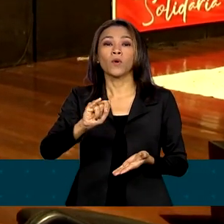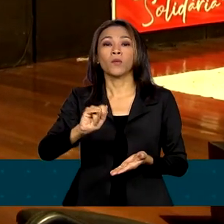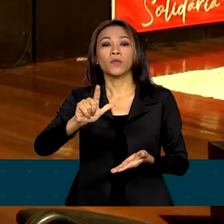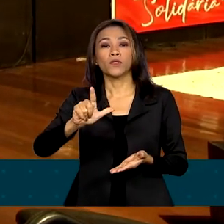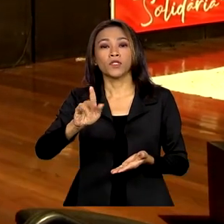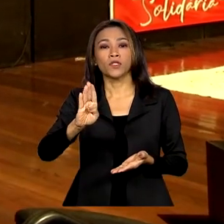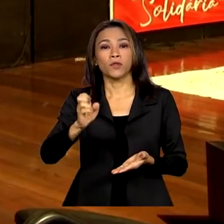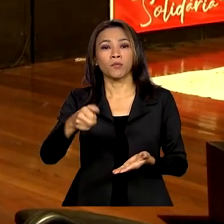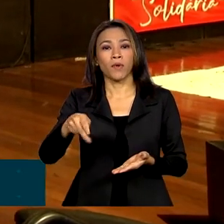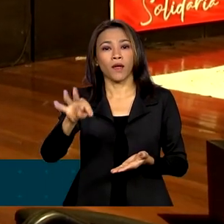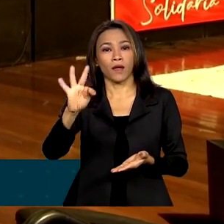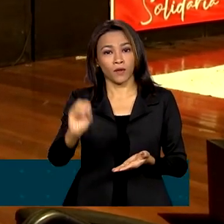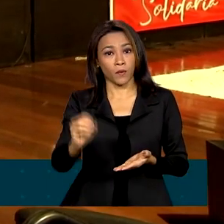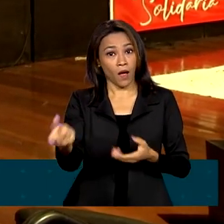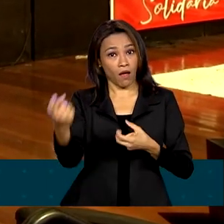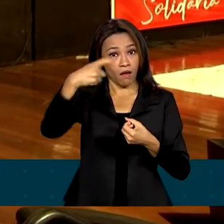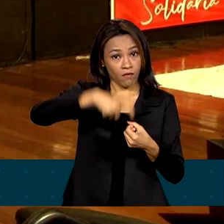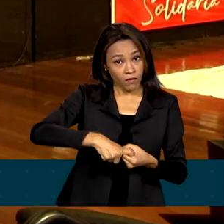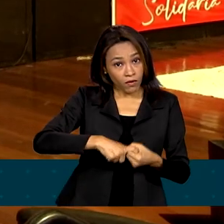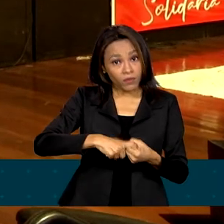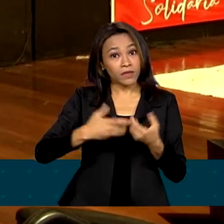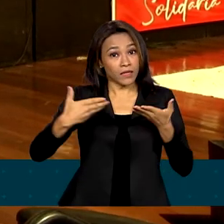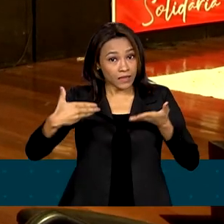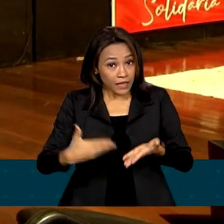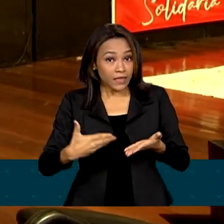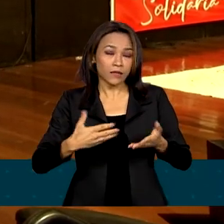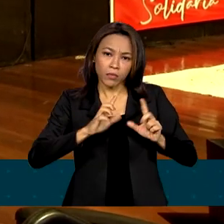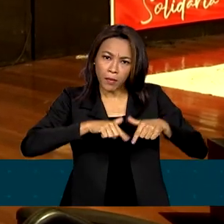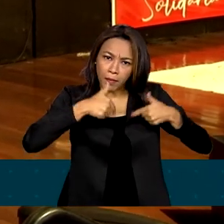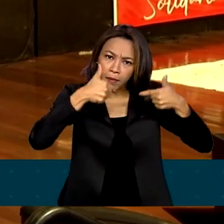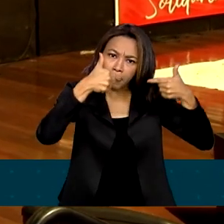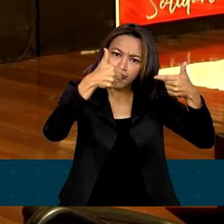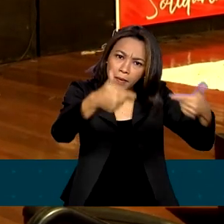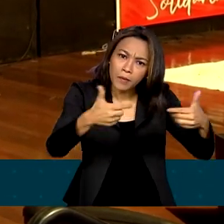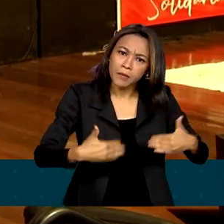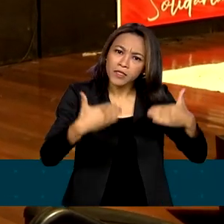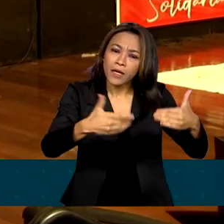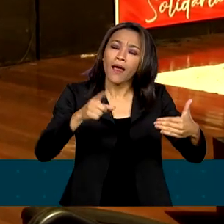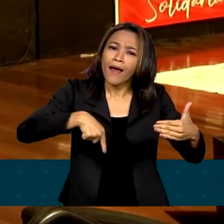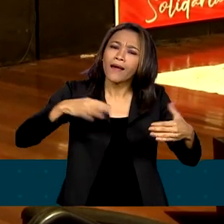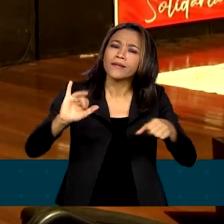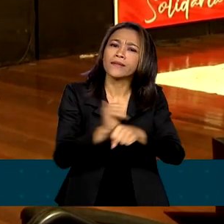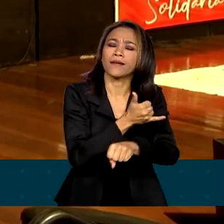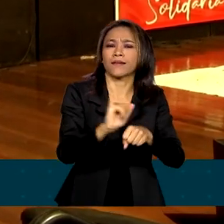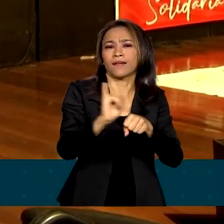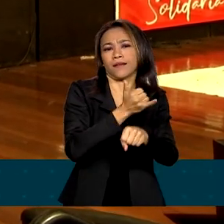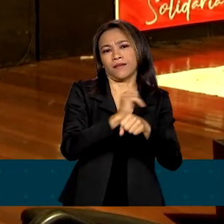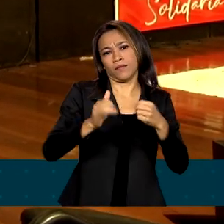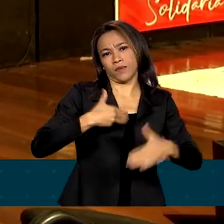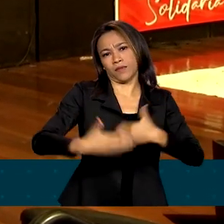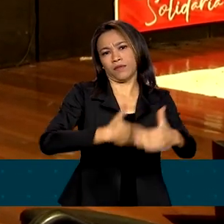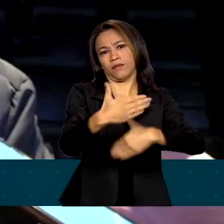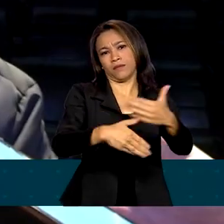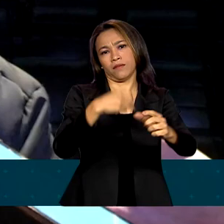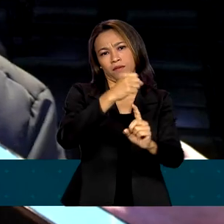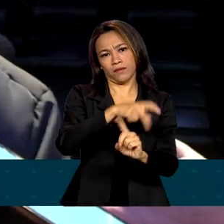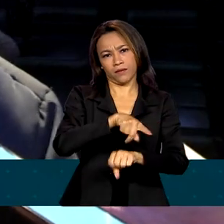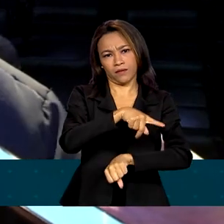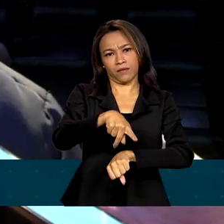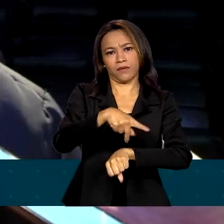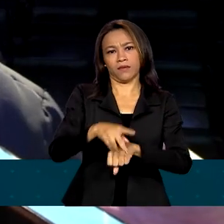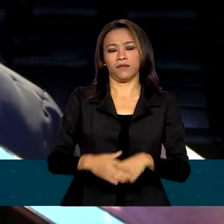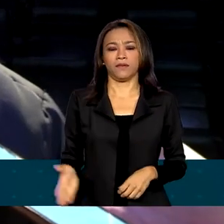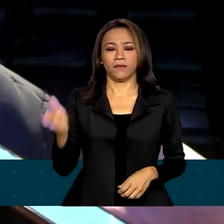disse que a volta do setor do Ministério tem função estratégica no desenvolvimento do país. A